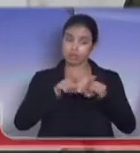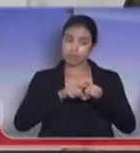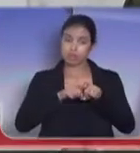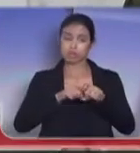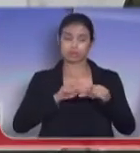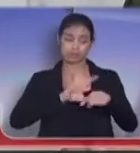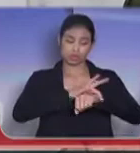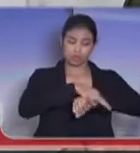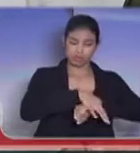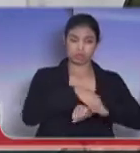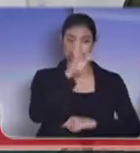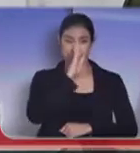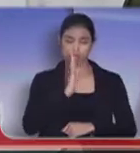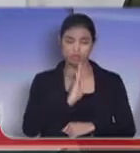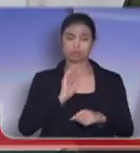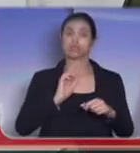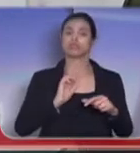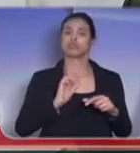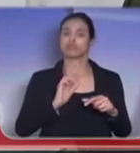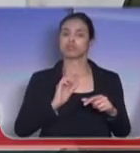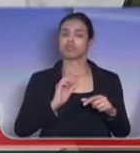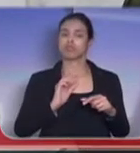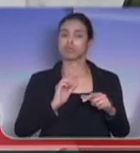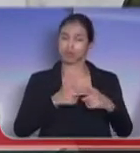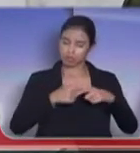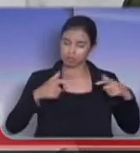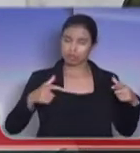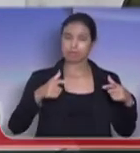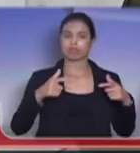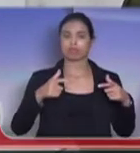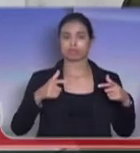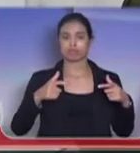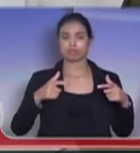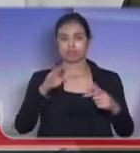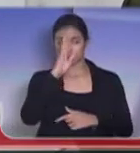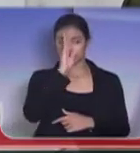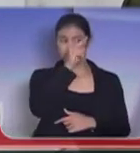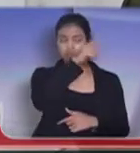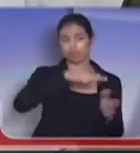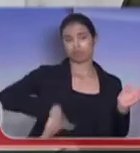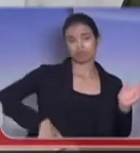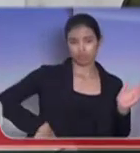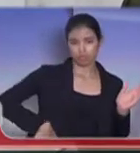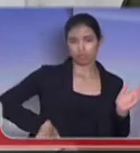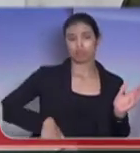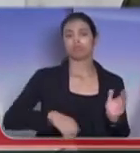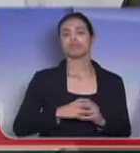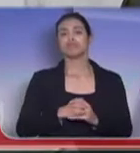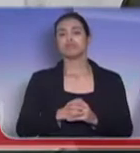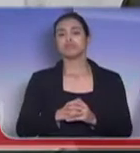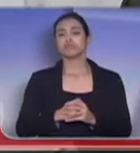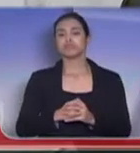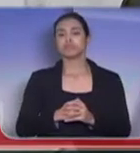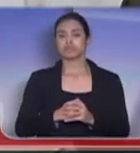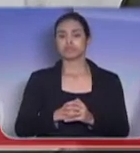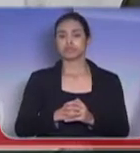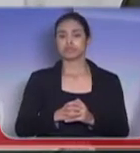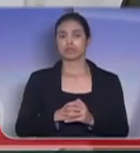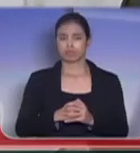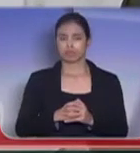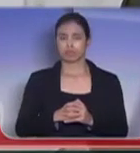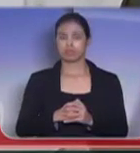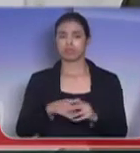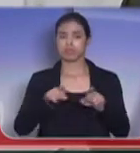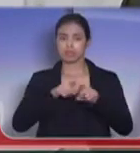com o emprego da marinha principalmente no nosso litoral no exclusivamente no litoral em e com destaque também